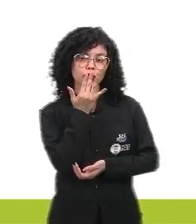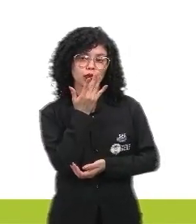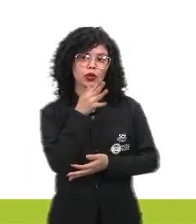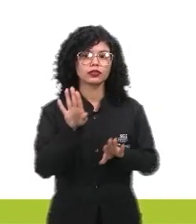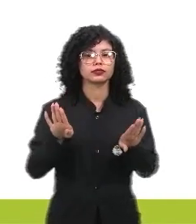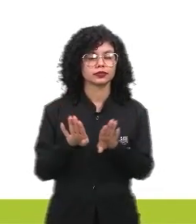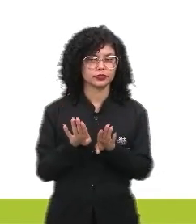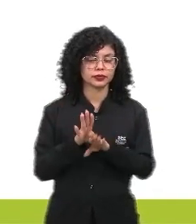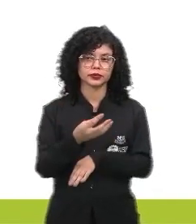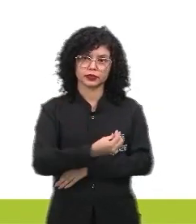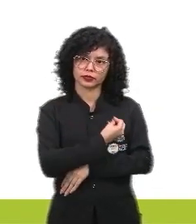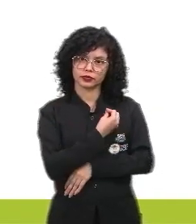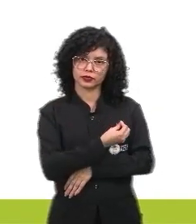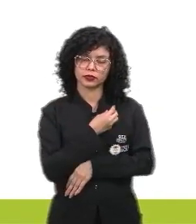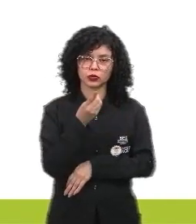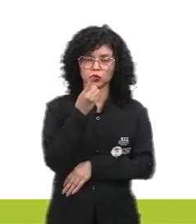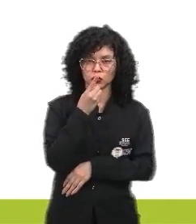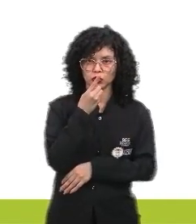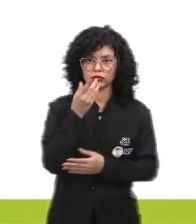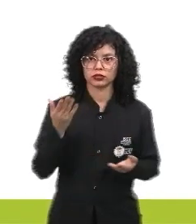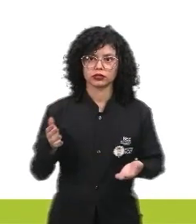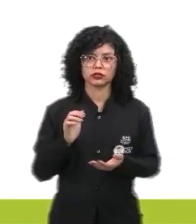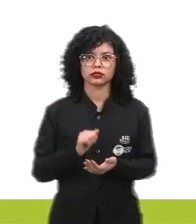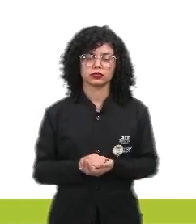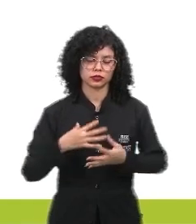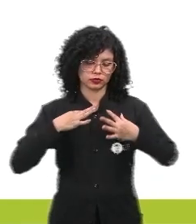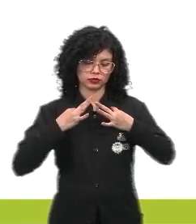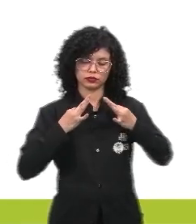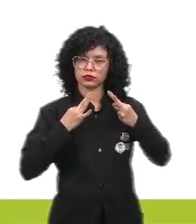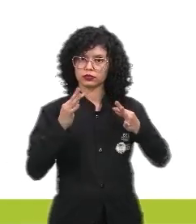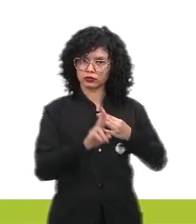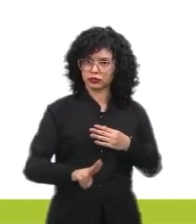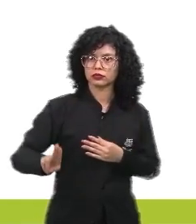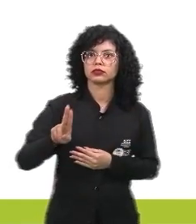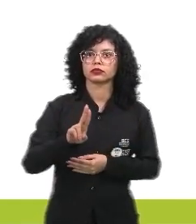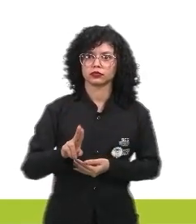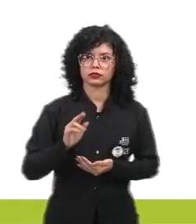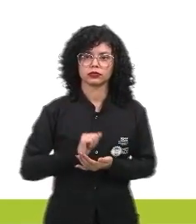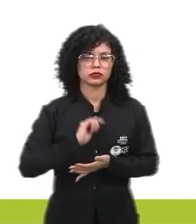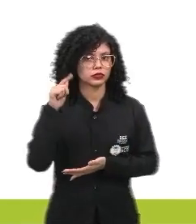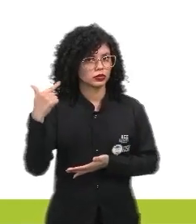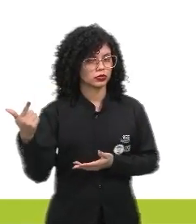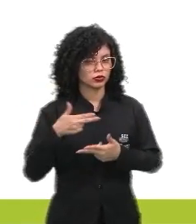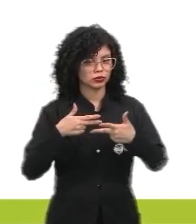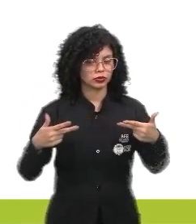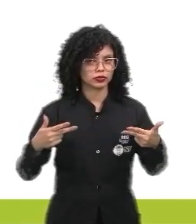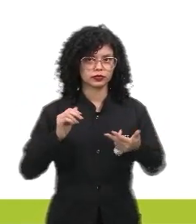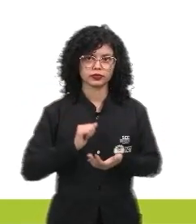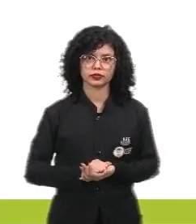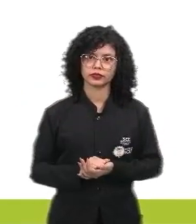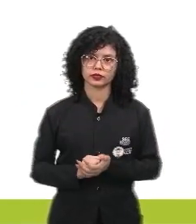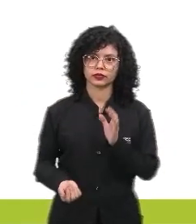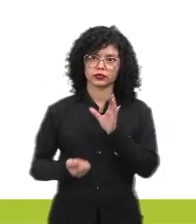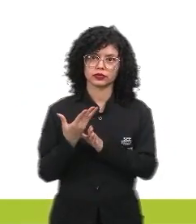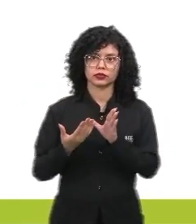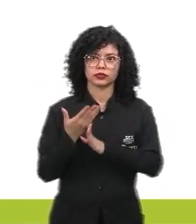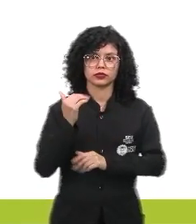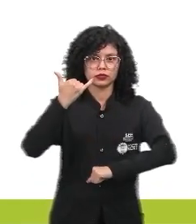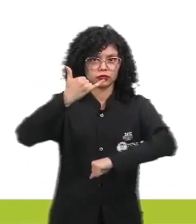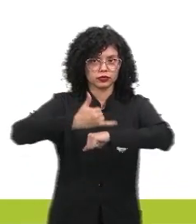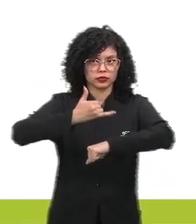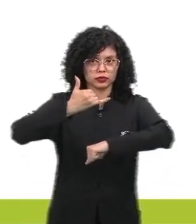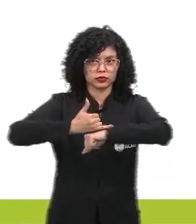também presentes, né, no nosso cotidiano, por meio das roupas que nós utilizamos e outros objetos. A produção do aço